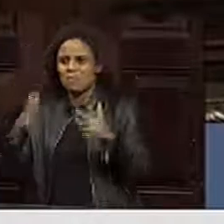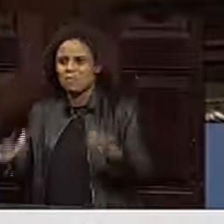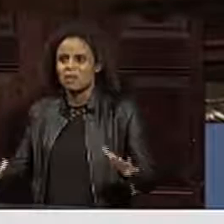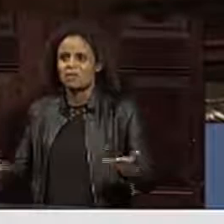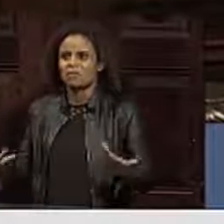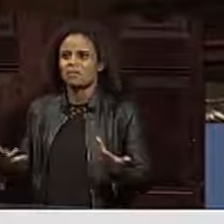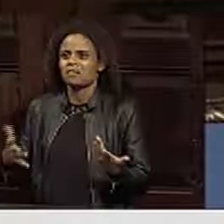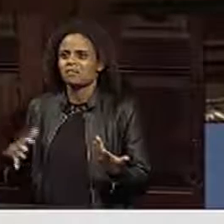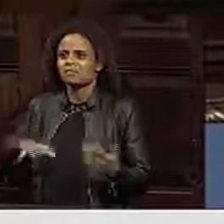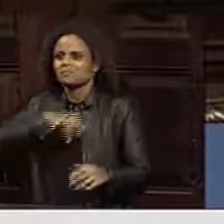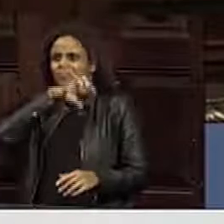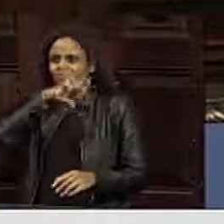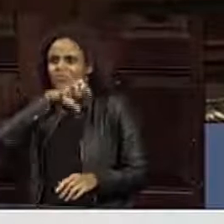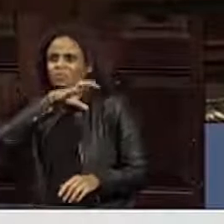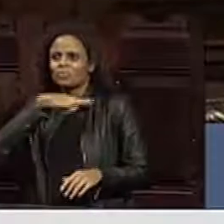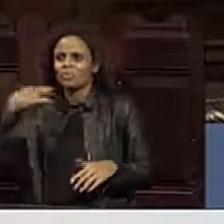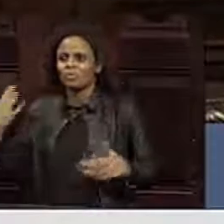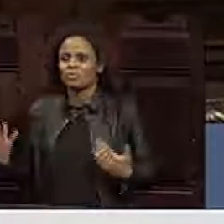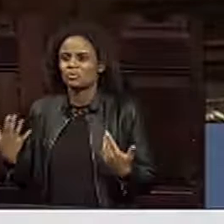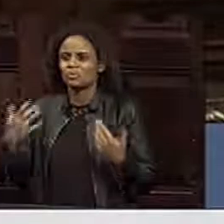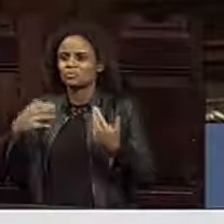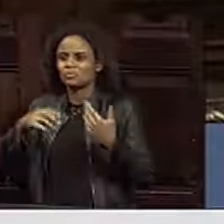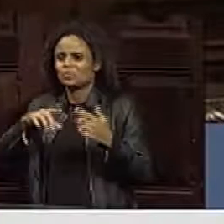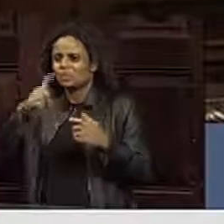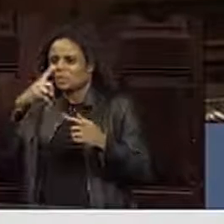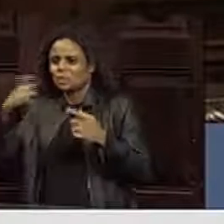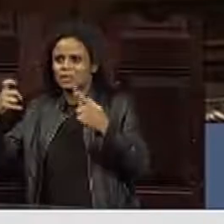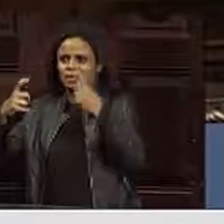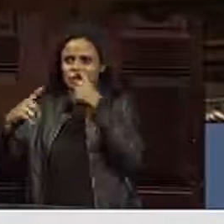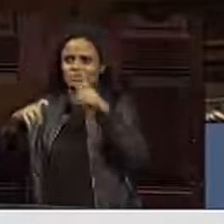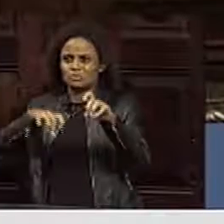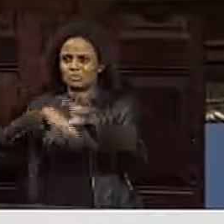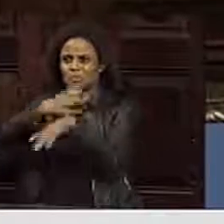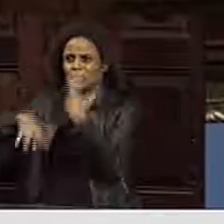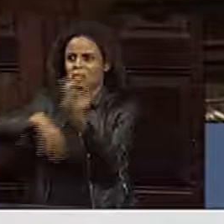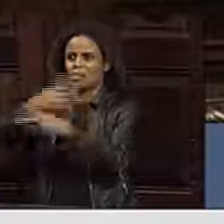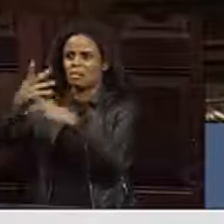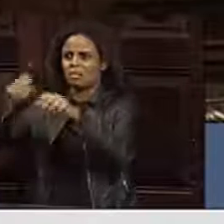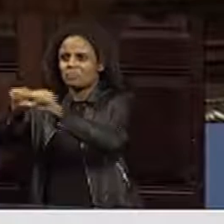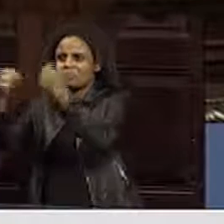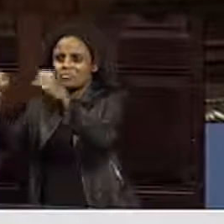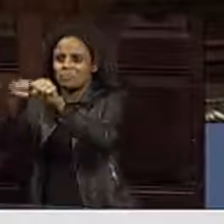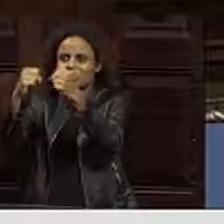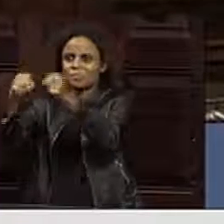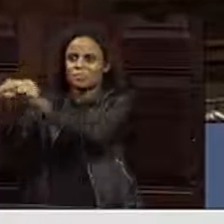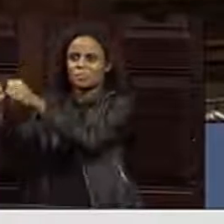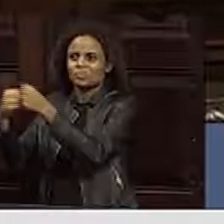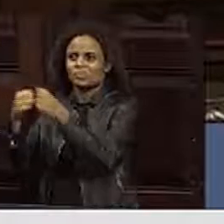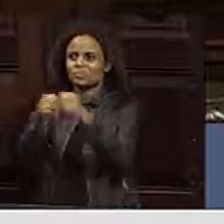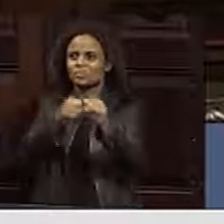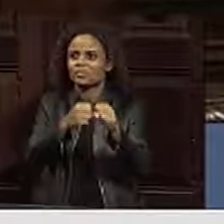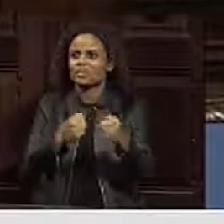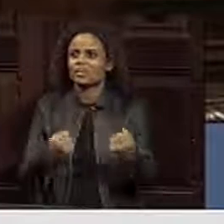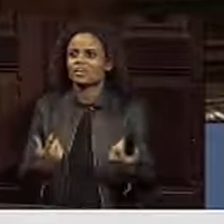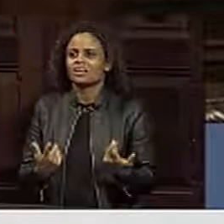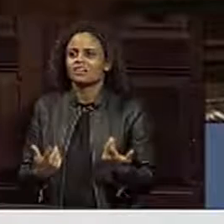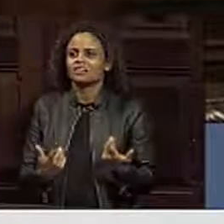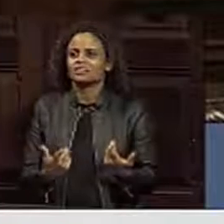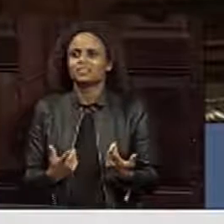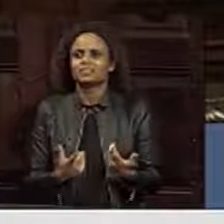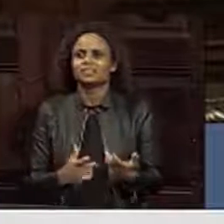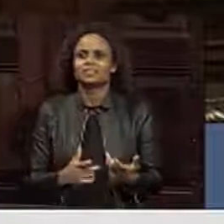Cachorro morto, lixo, falta de manutenção, portas